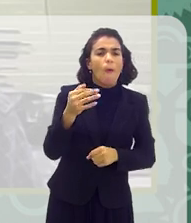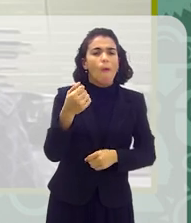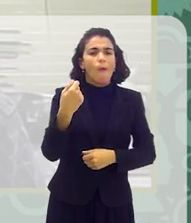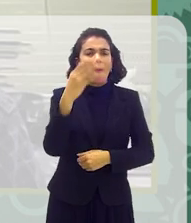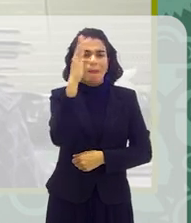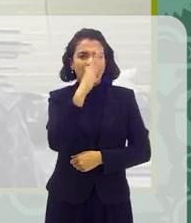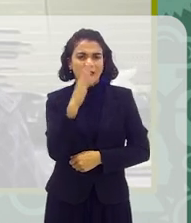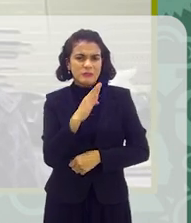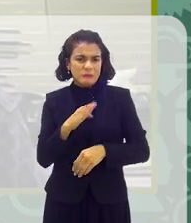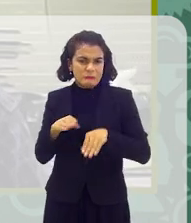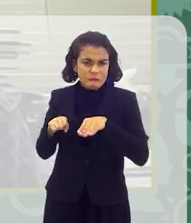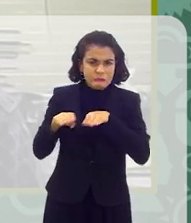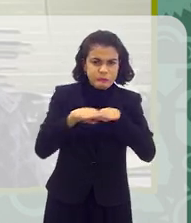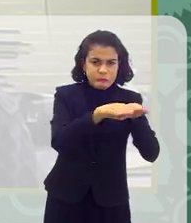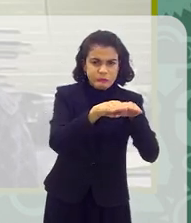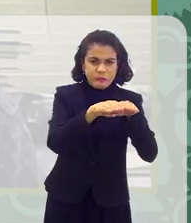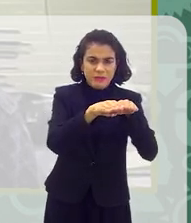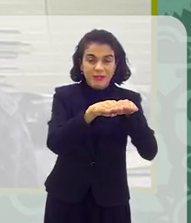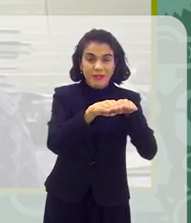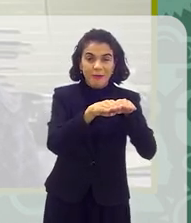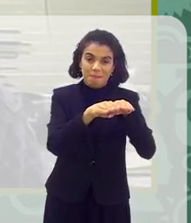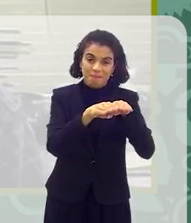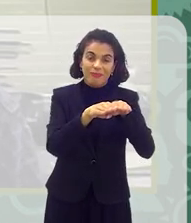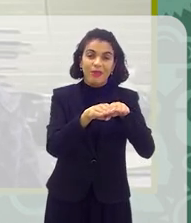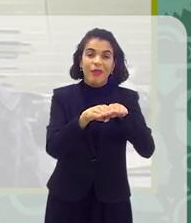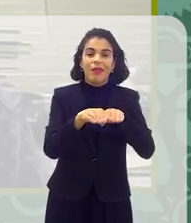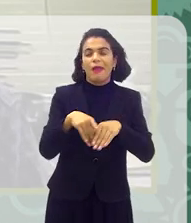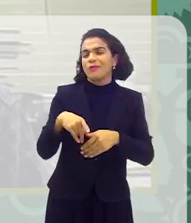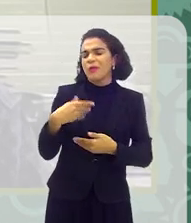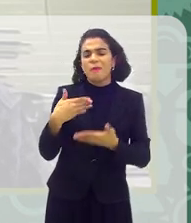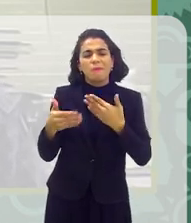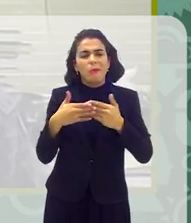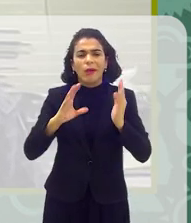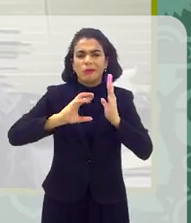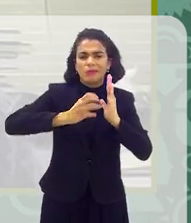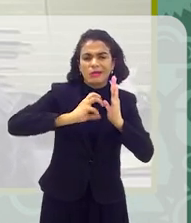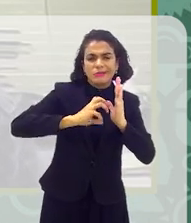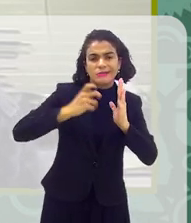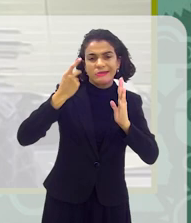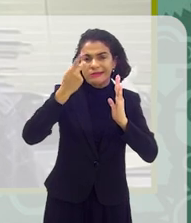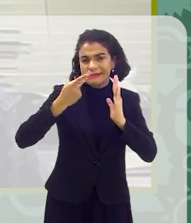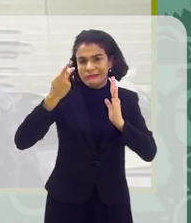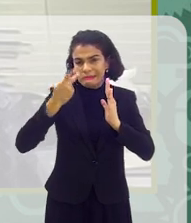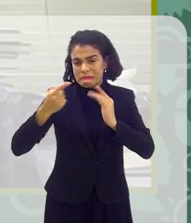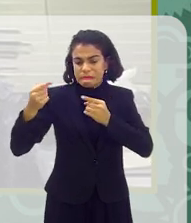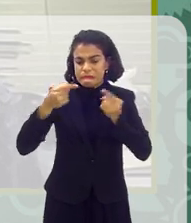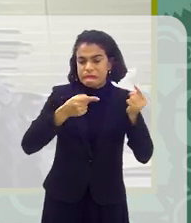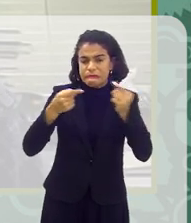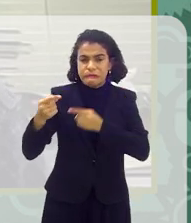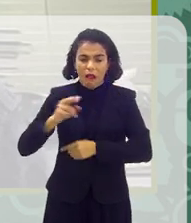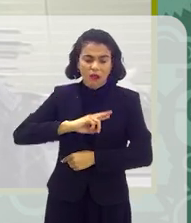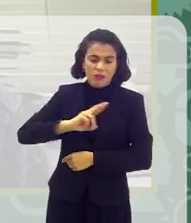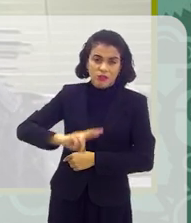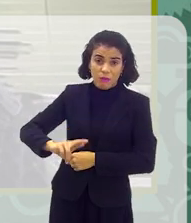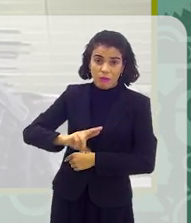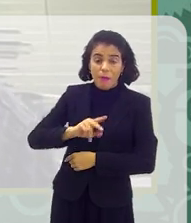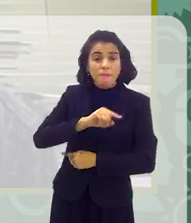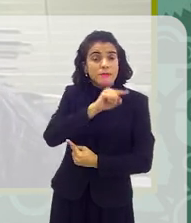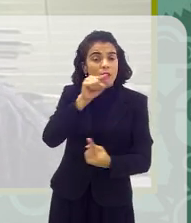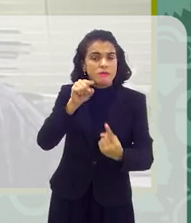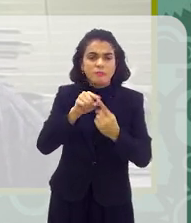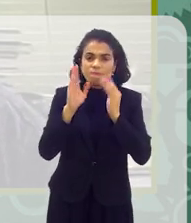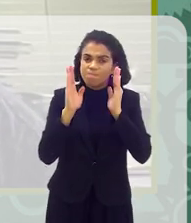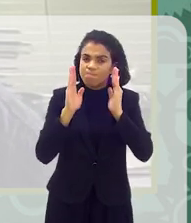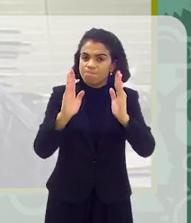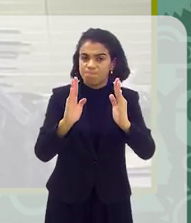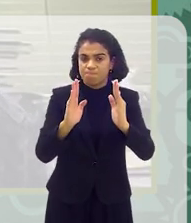exame de PISA. A gente tem que estar lá em cima. Então, a gente tem que, né, não importa o partido político, não importa, né, qual a crença, que a gente tem que ter um programa